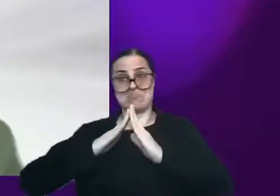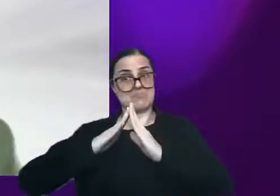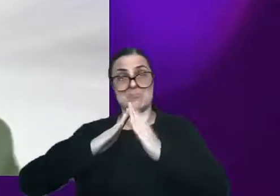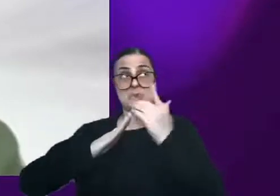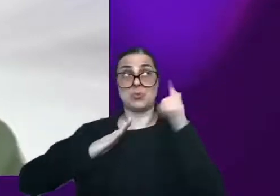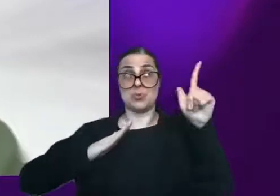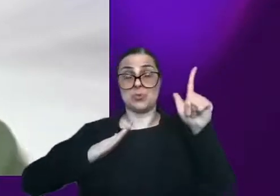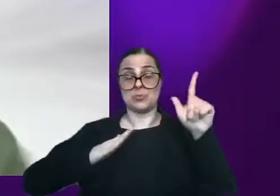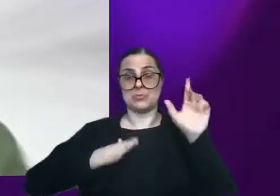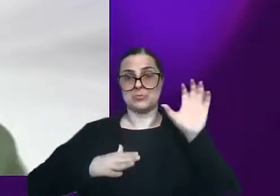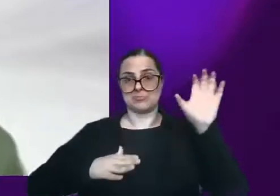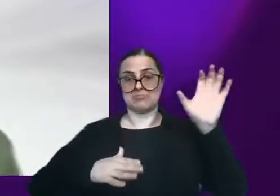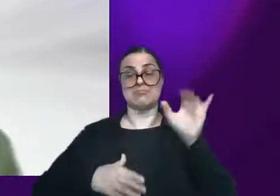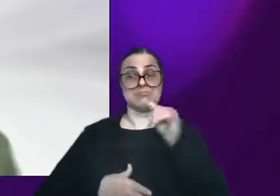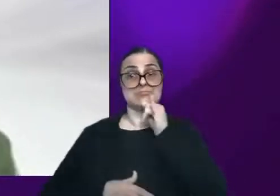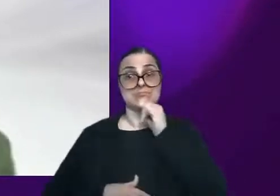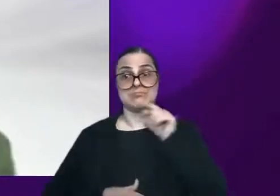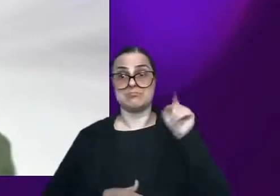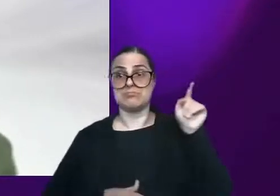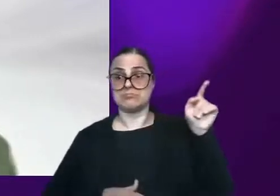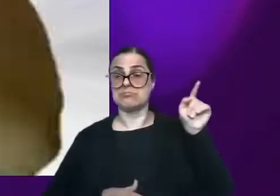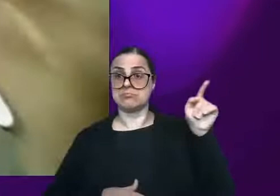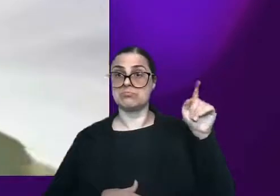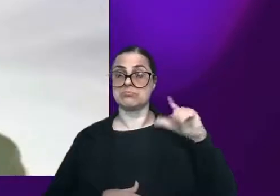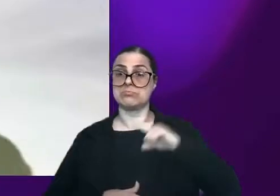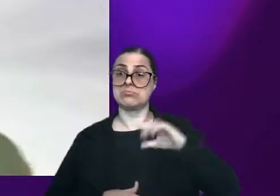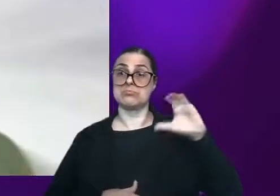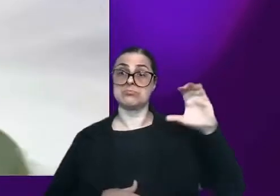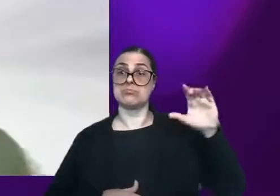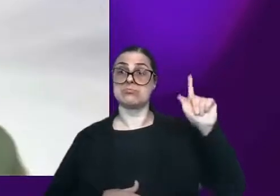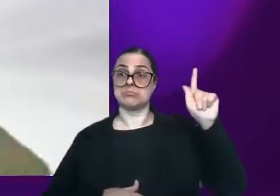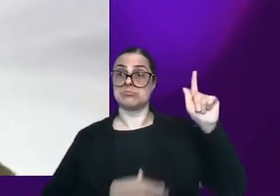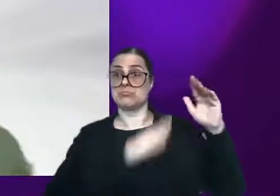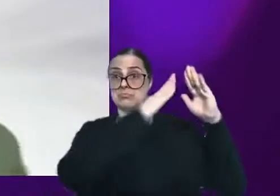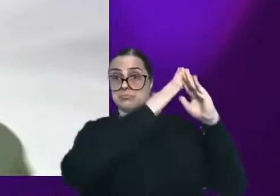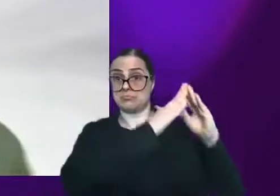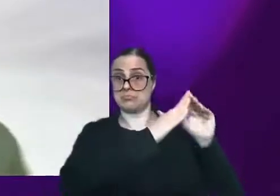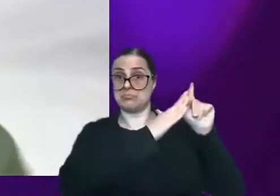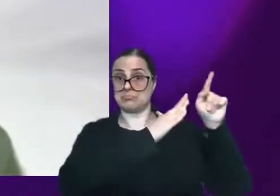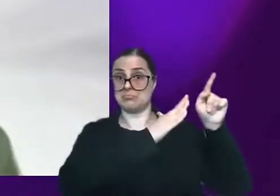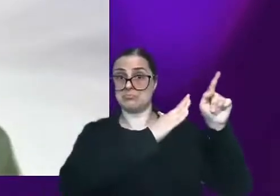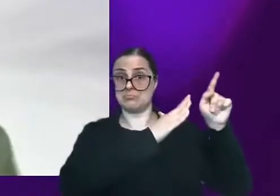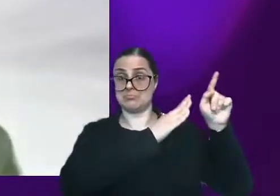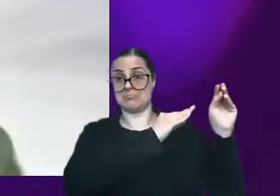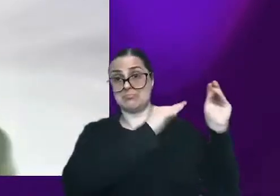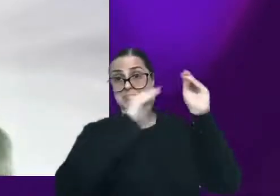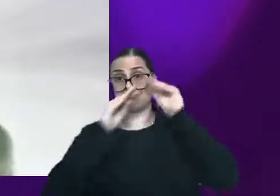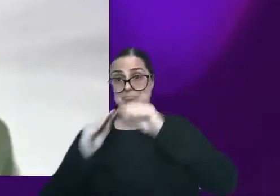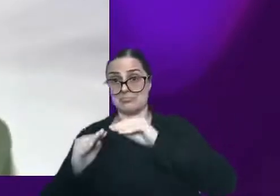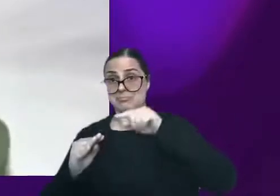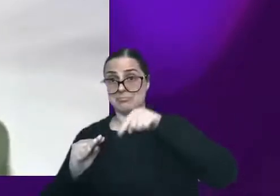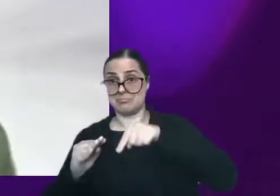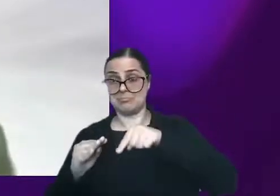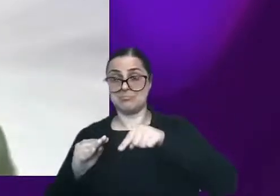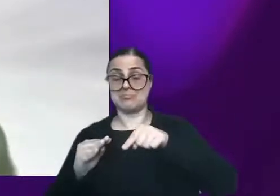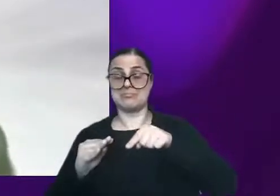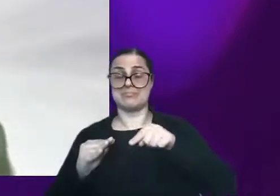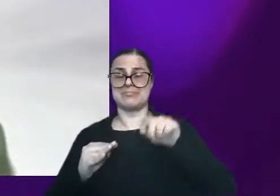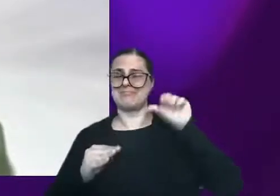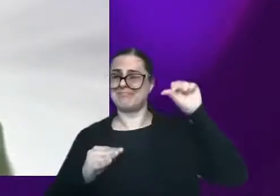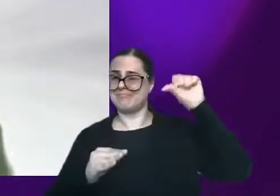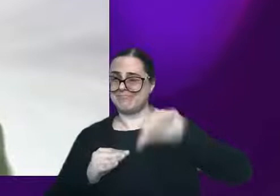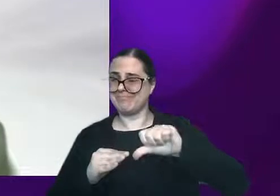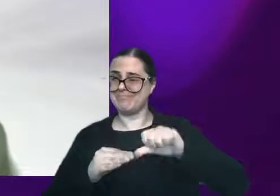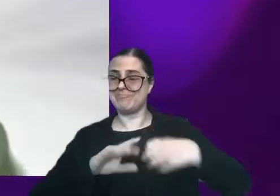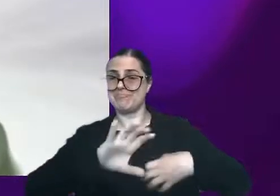nosso que era de Campo Grande, que teve, pior do que isso, ele fez o transplante, no pós-operatório ele